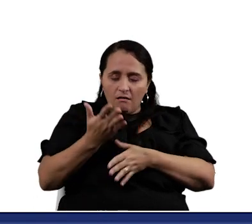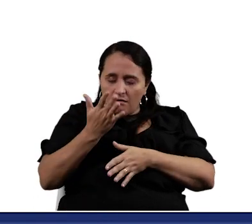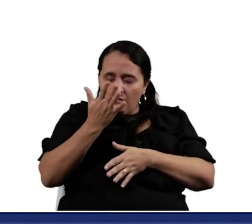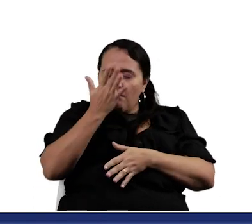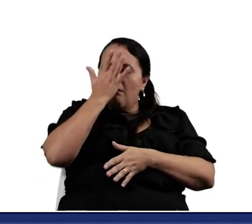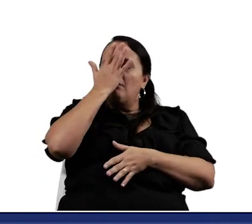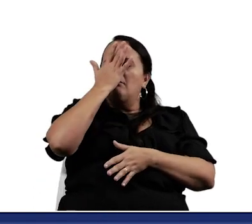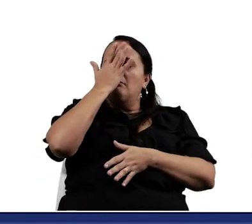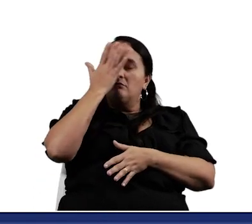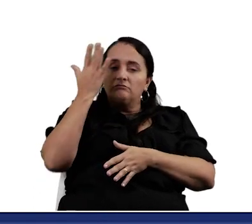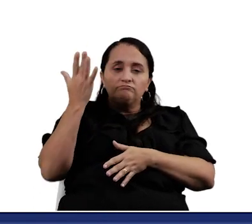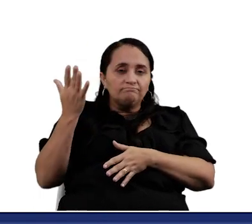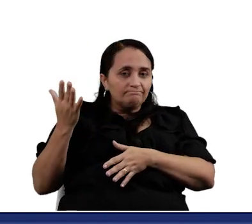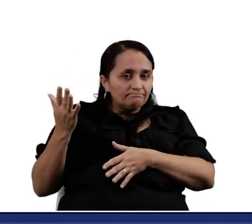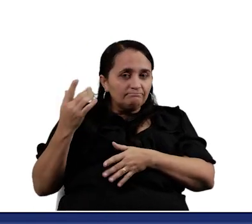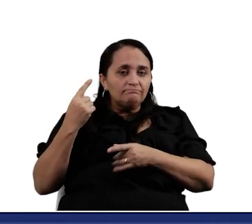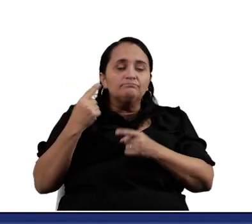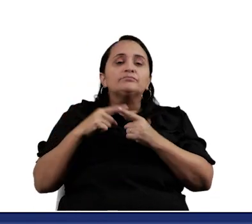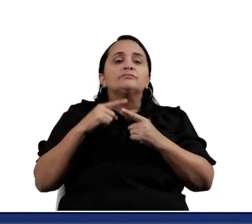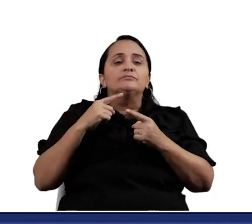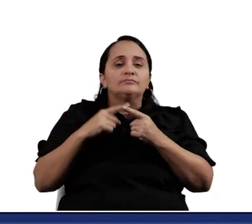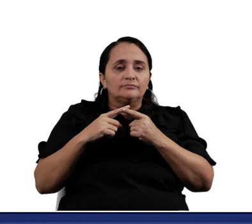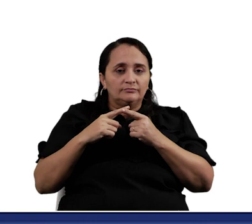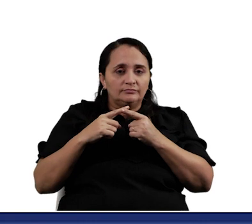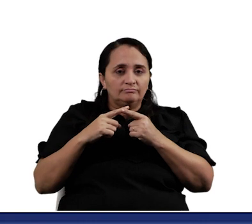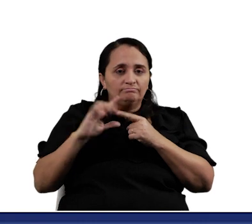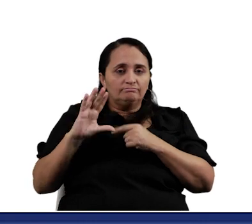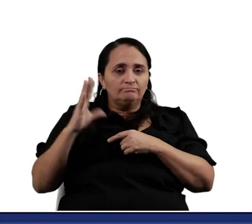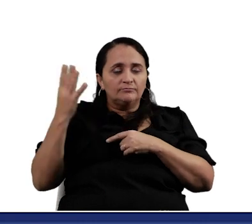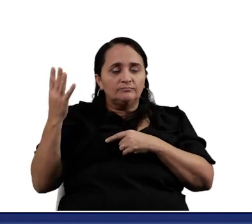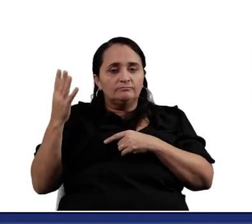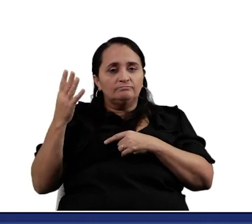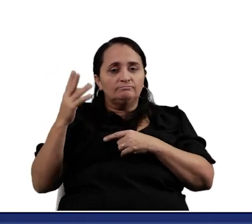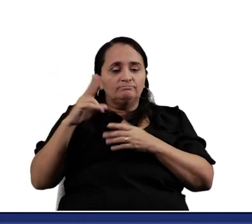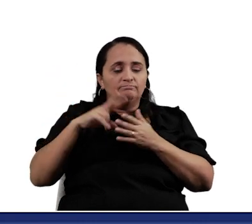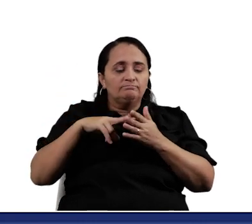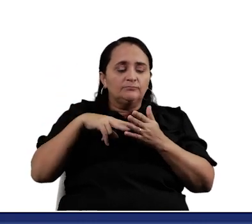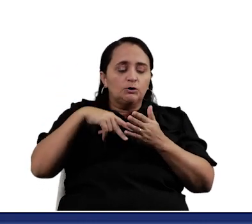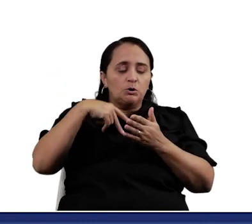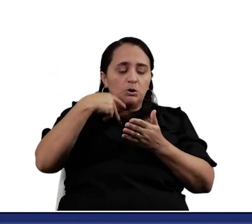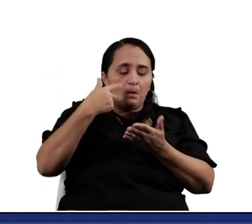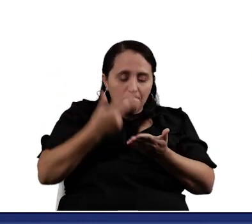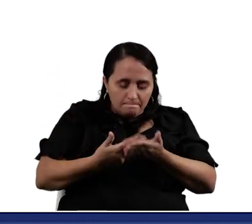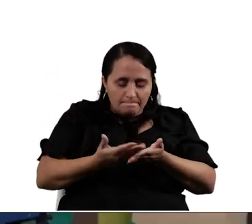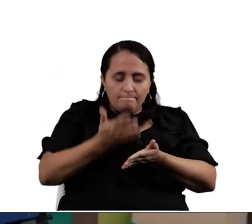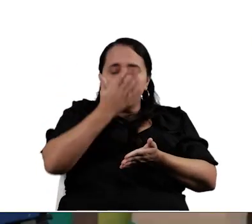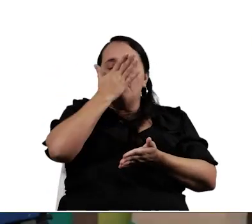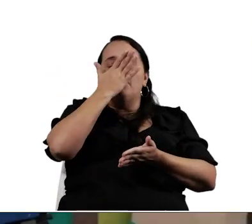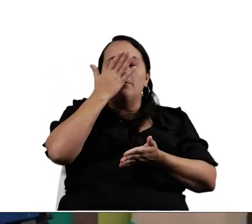chão. Por que aconteceu dele cair e rachar o narizinho dele, amassar no